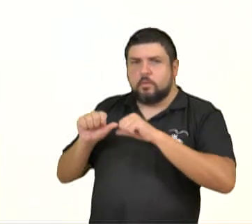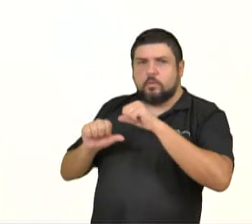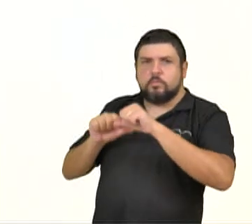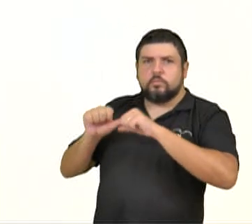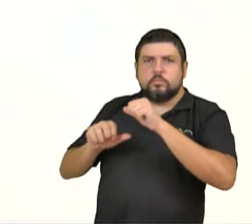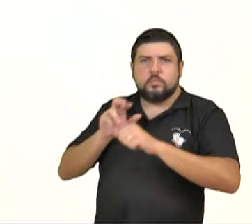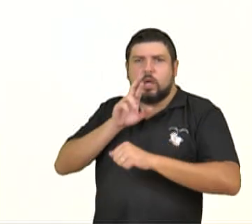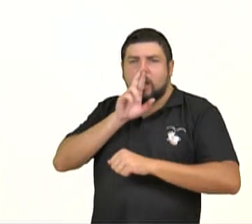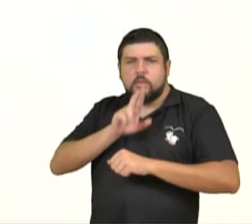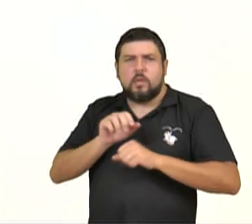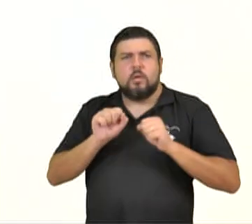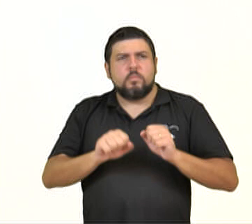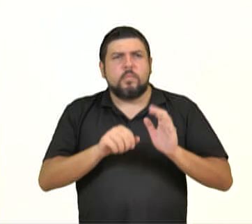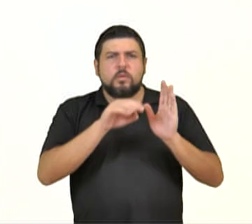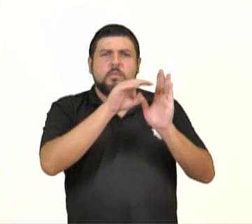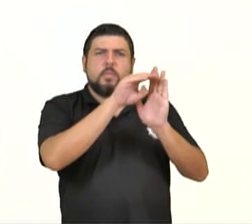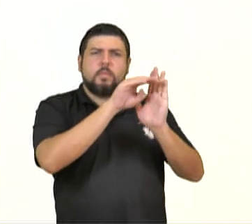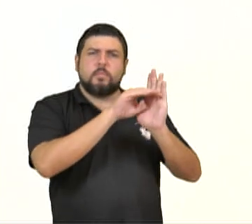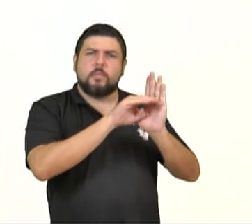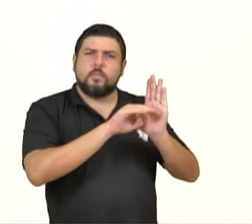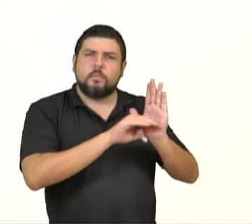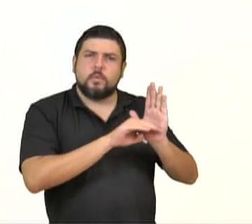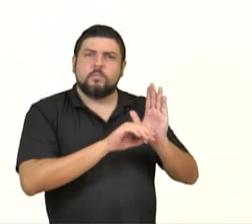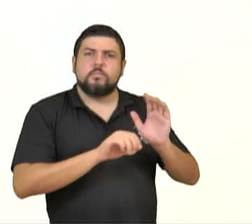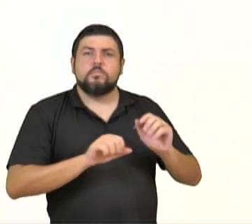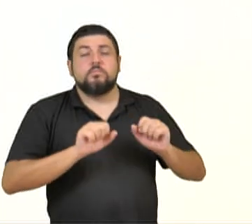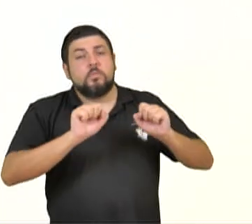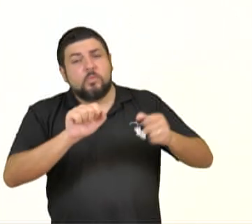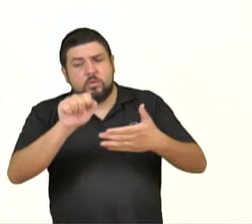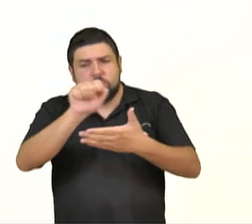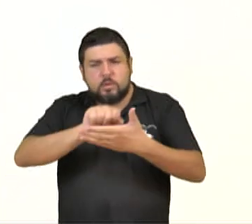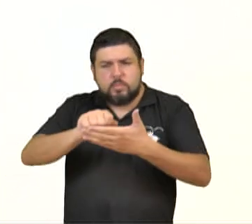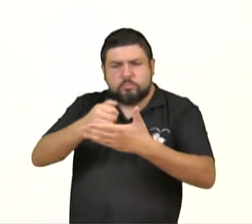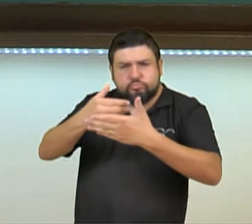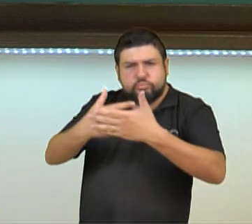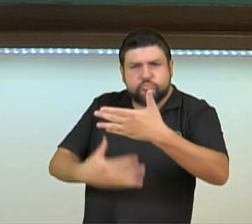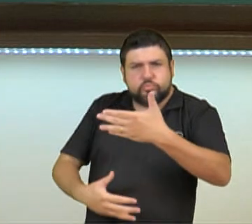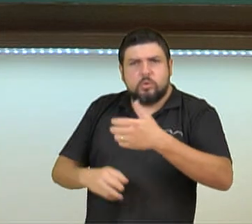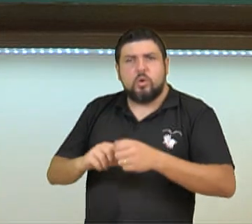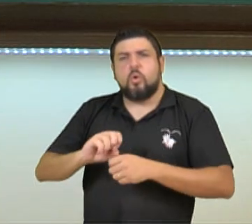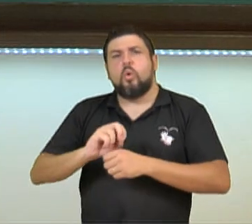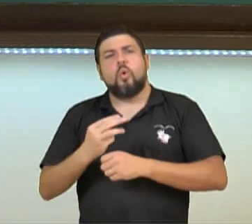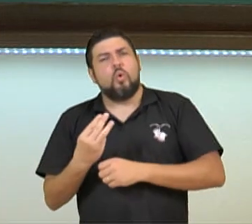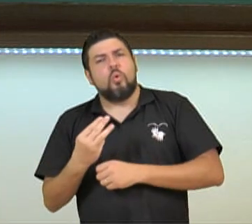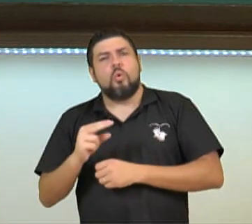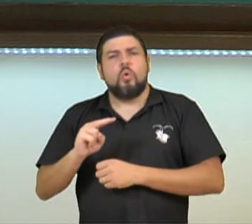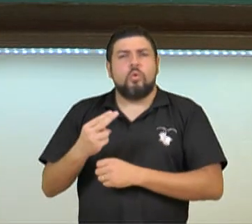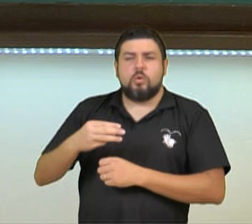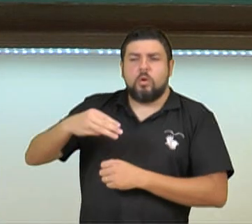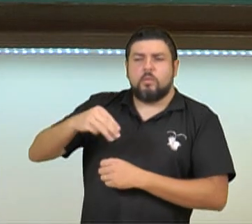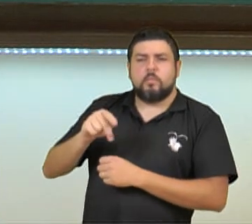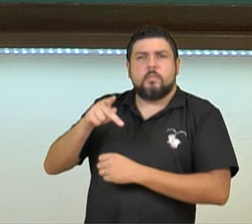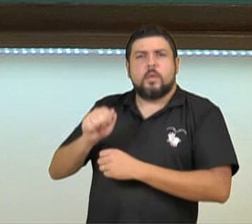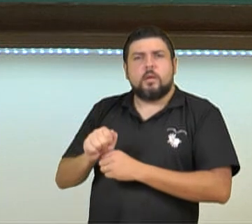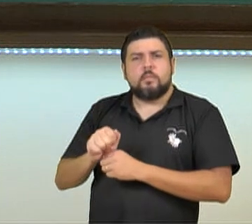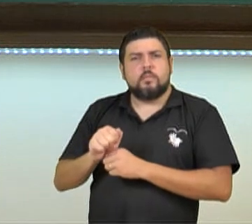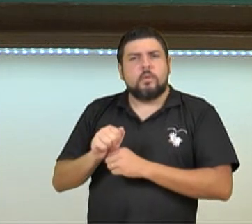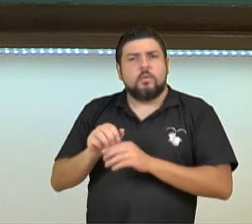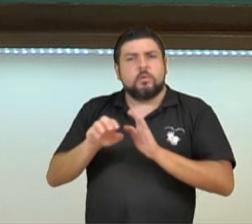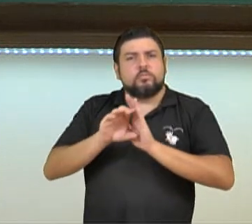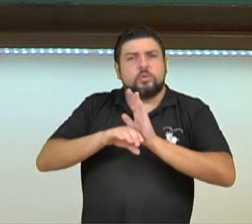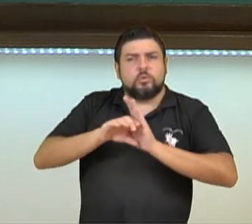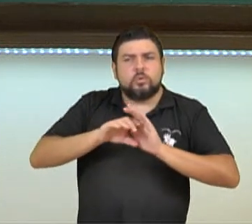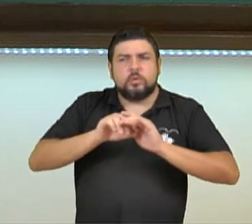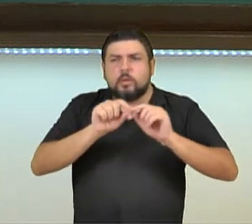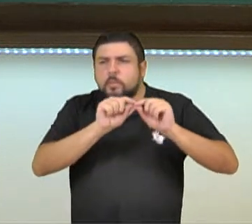resposta pode ser em itens, pode ser de maneira descritiva ou mapa conceitual, de acordo com o interesse e a instrumentalização de